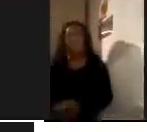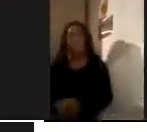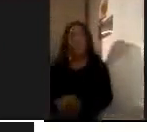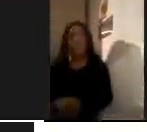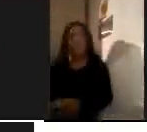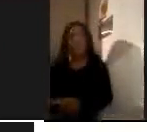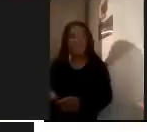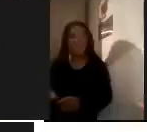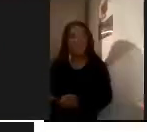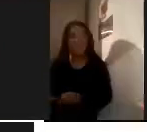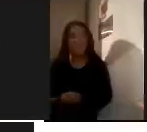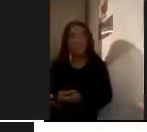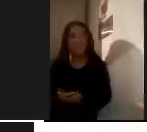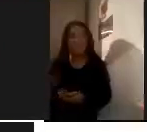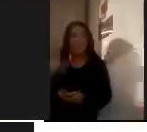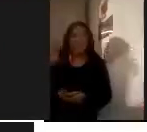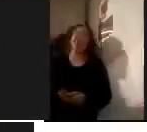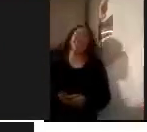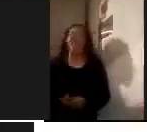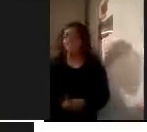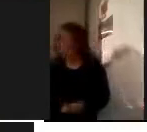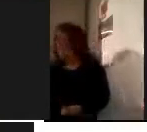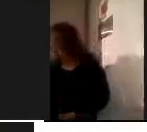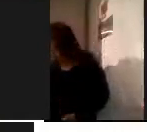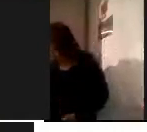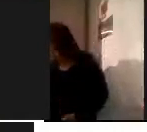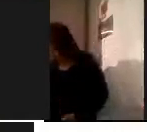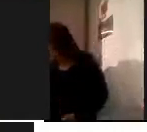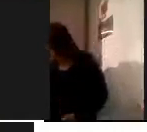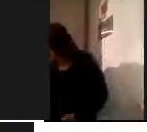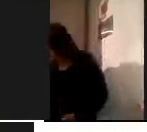De ter vários bebês? Assim, De ter vários bebês, certo?